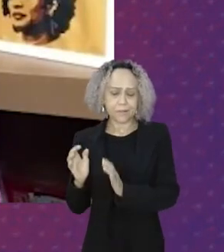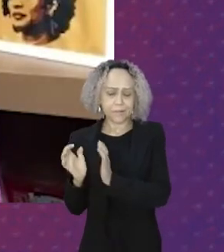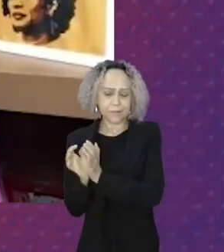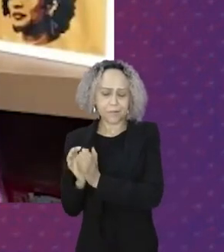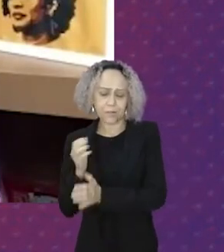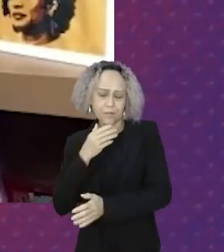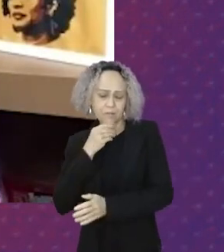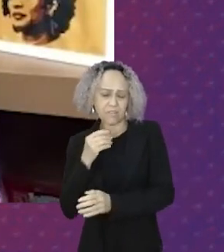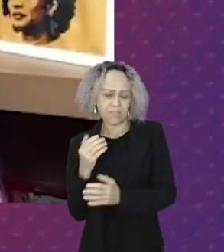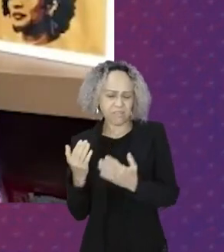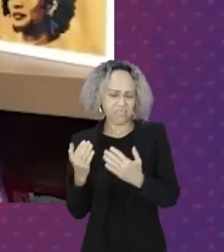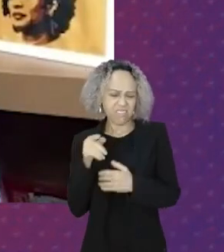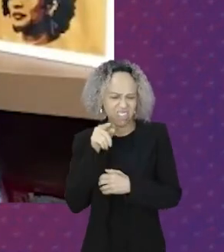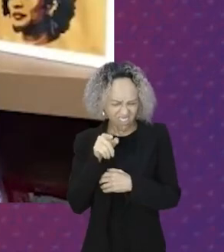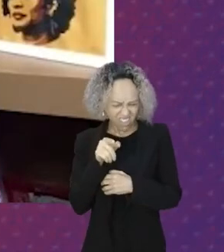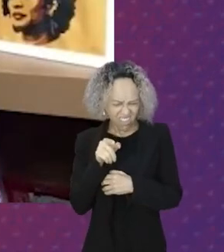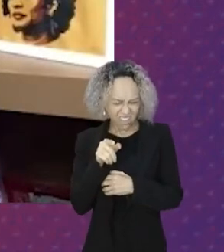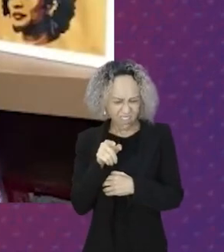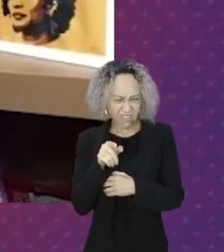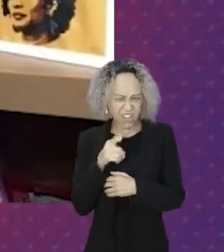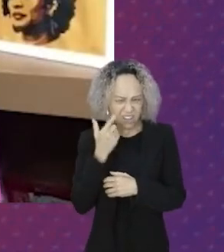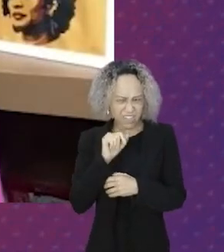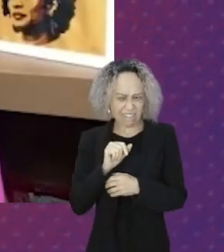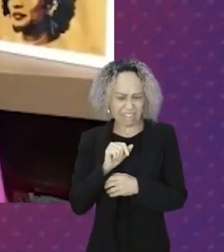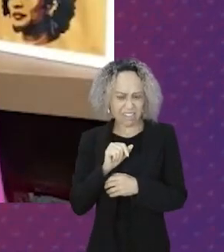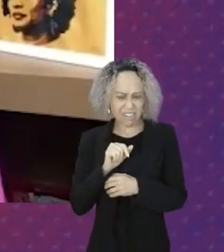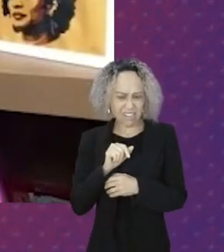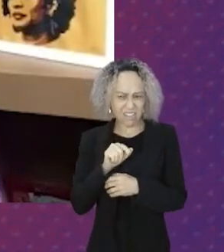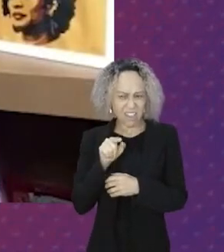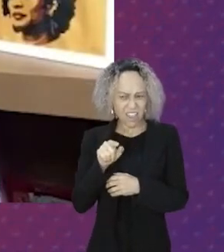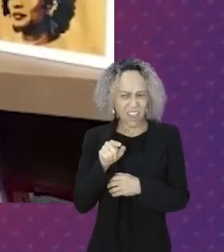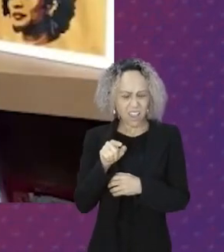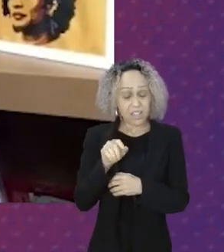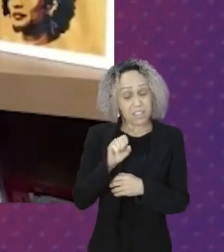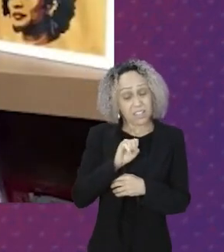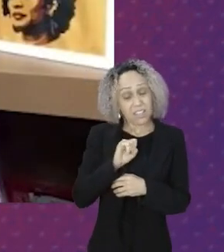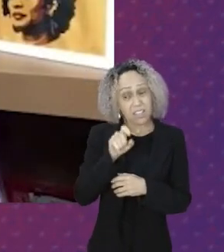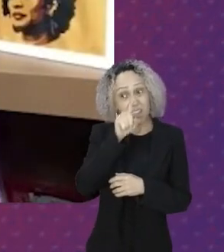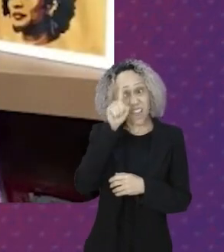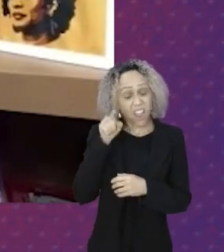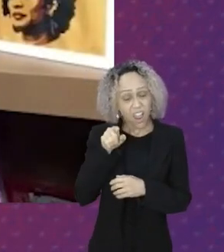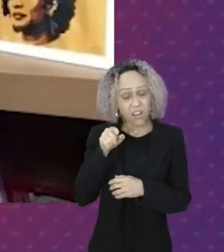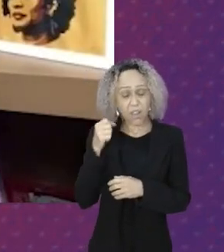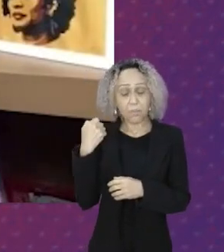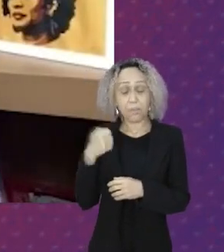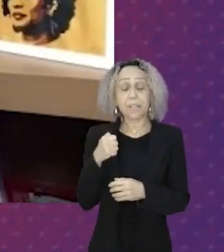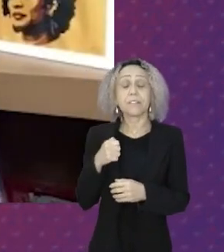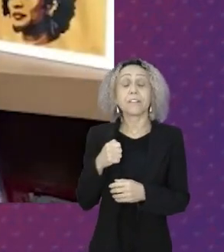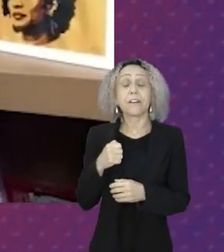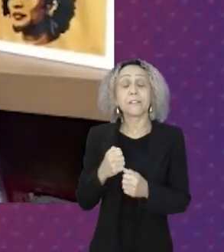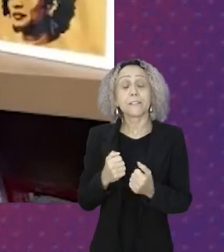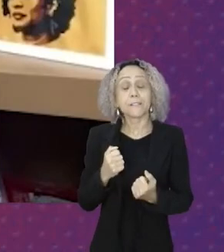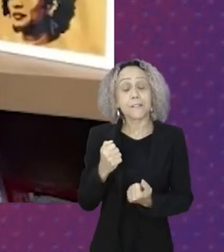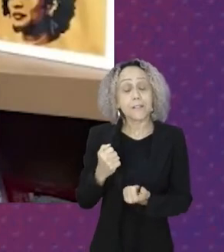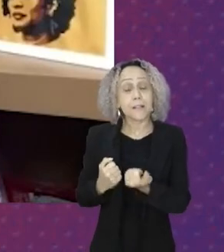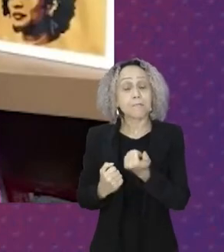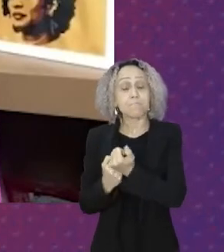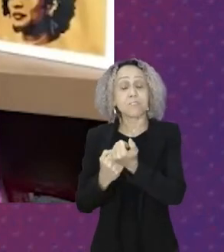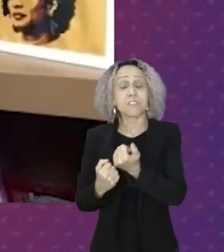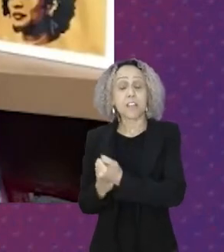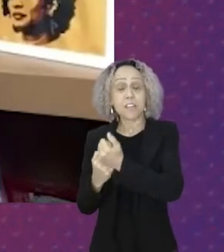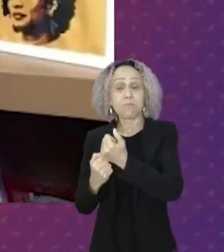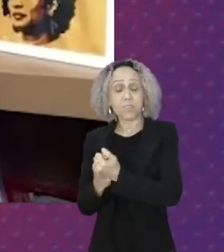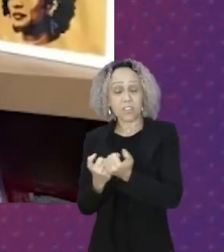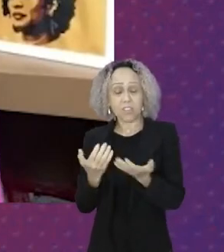não precisava, né, de apoio tal ou qual, como se o apoio que ela tivesse buscado junto ao Ministério da Justiça, junto ao